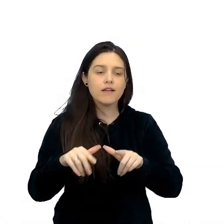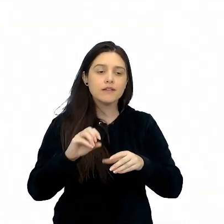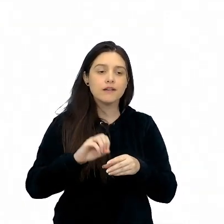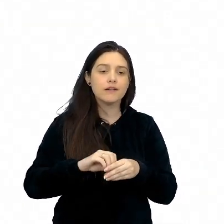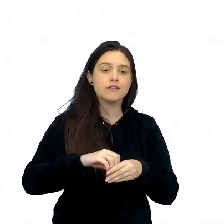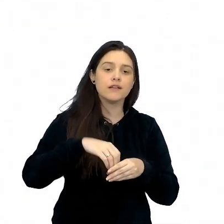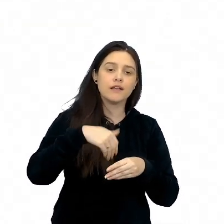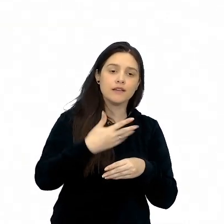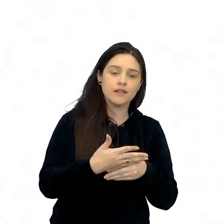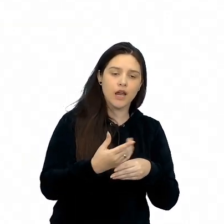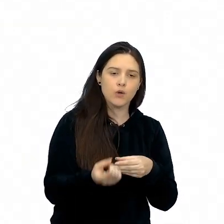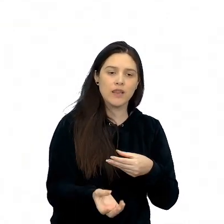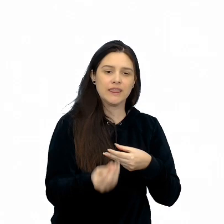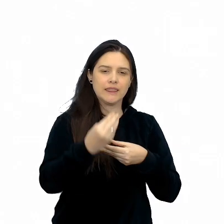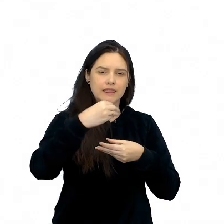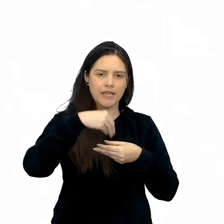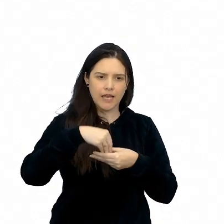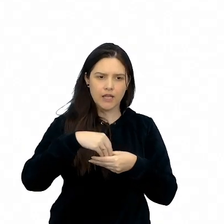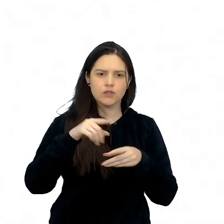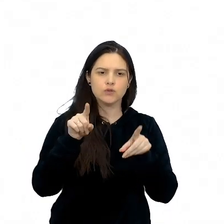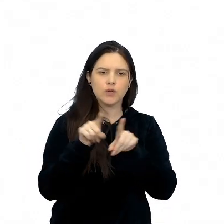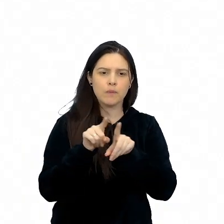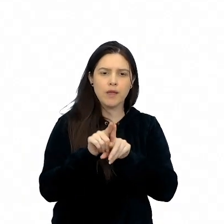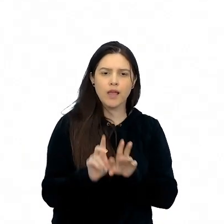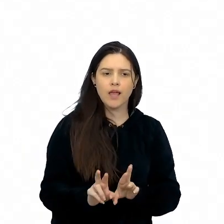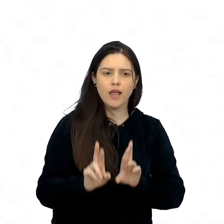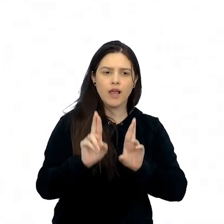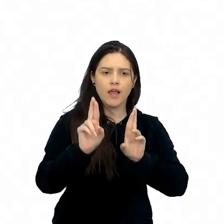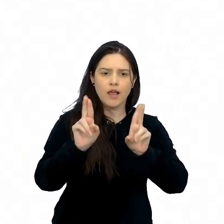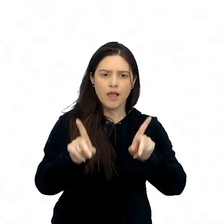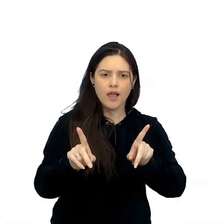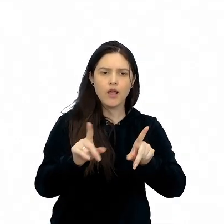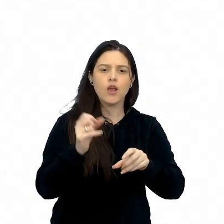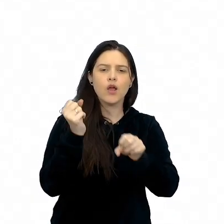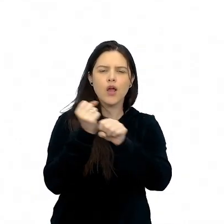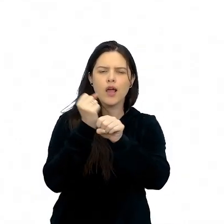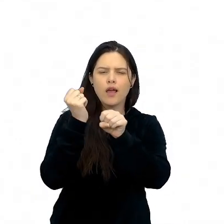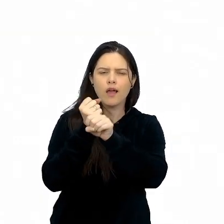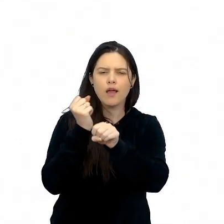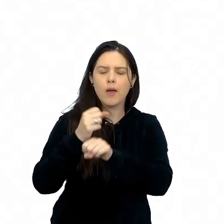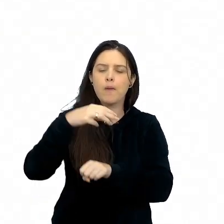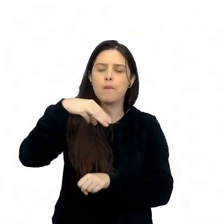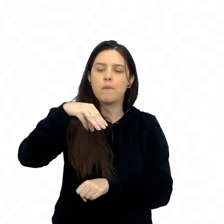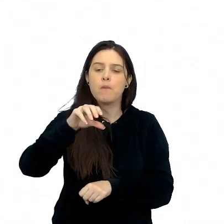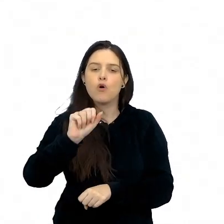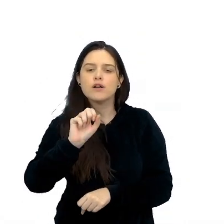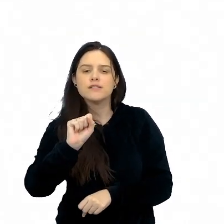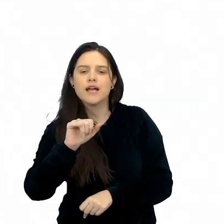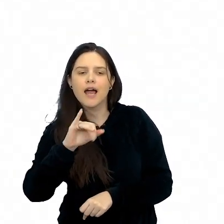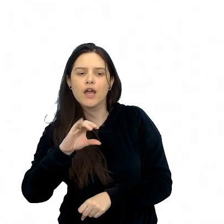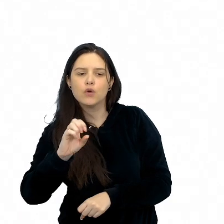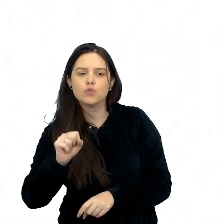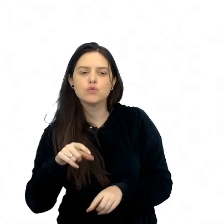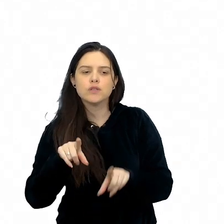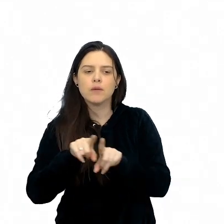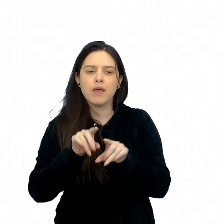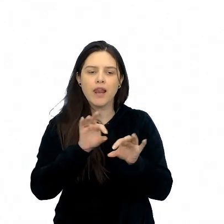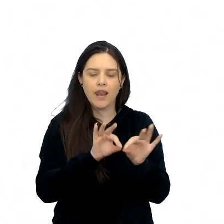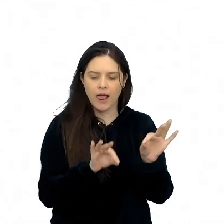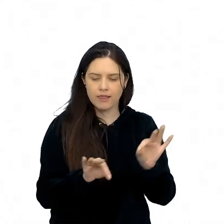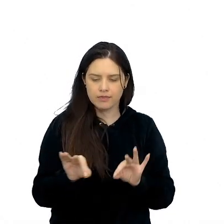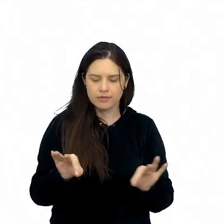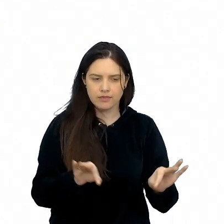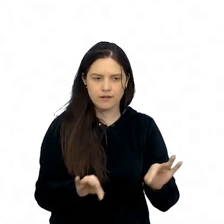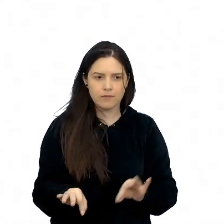e externos de polígonos, preferencialmente vinculados à construção de mosaicos e de ladrilhamento. Então, quando eu olho